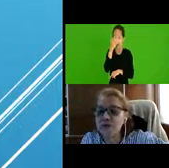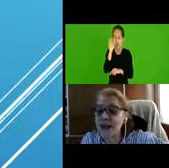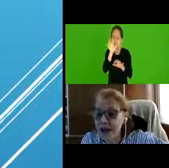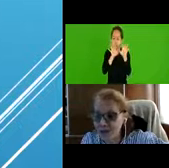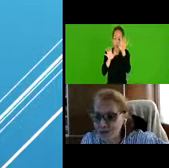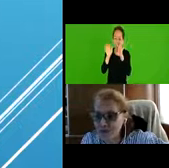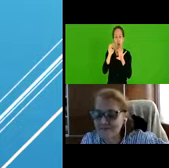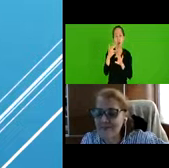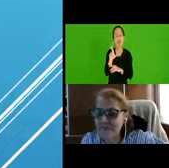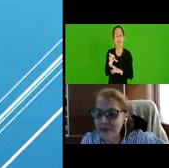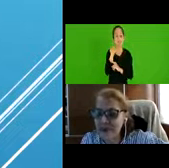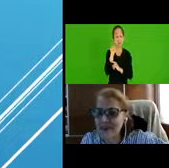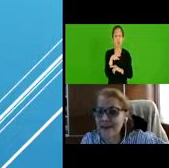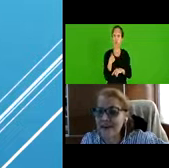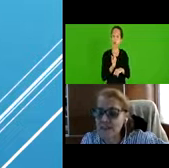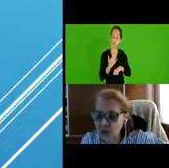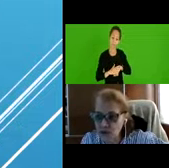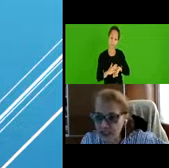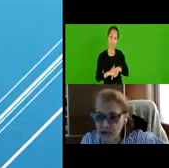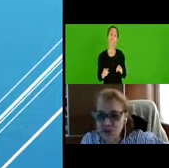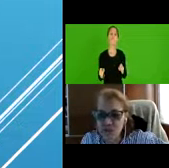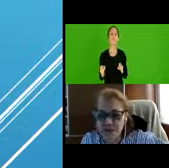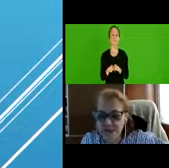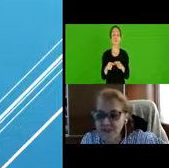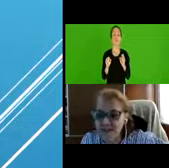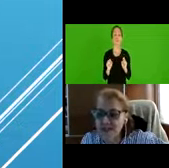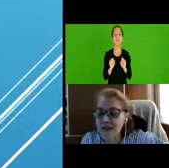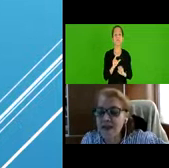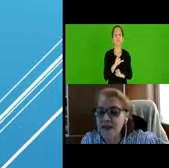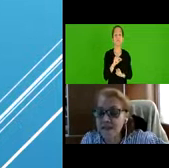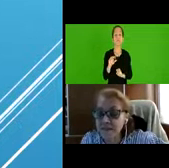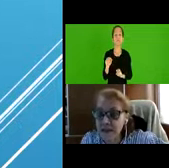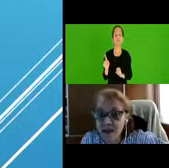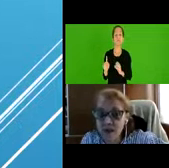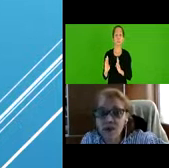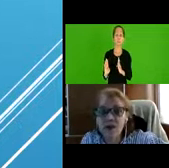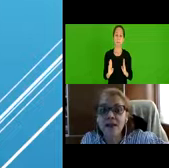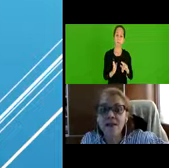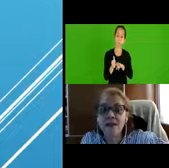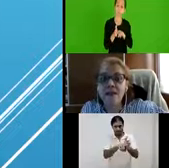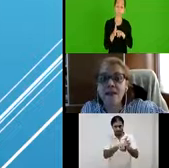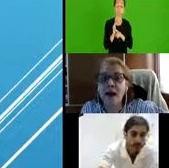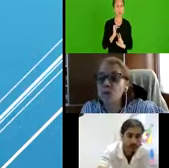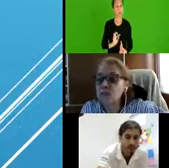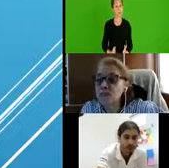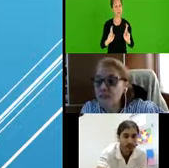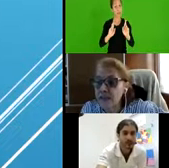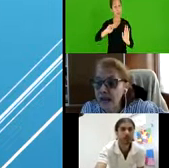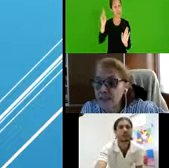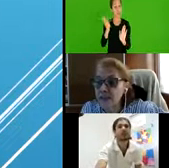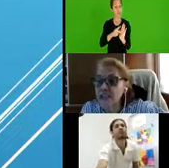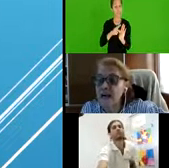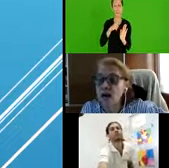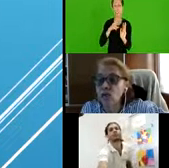optarmos também nesse processo de pesquisa. Espero que a busca da